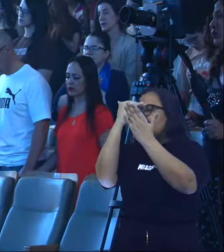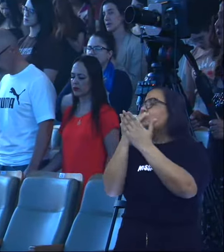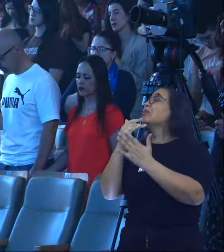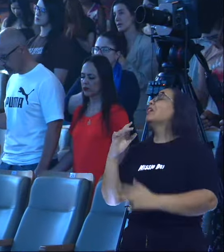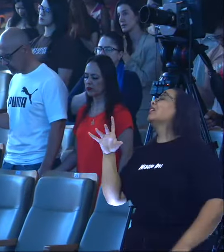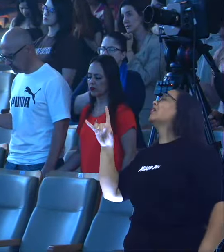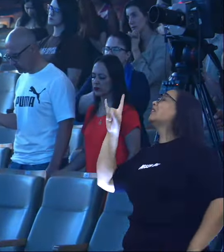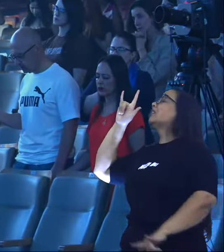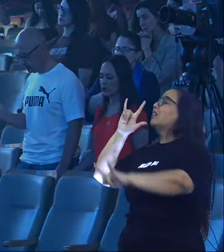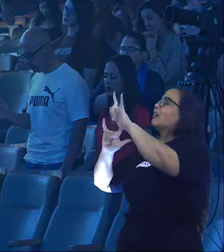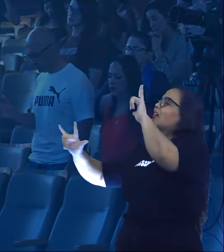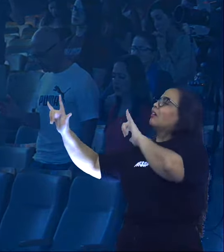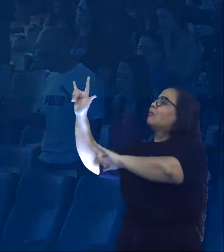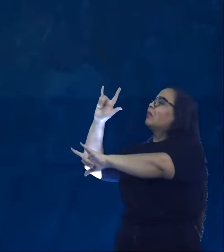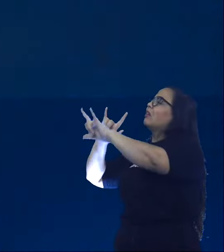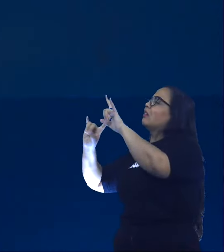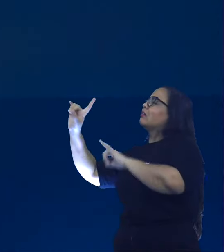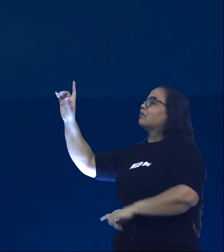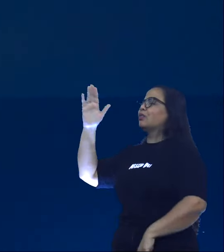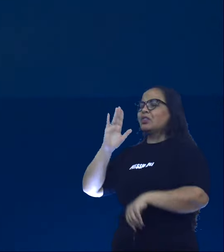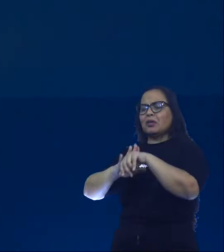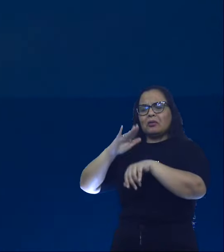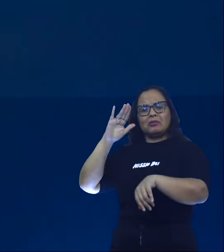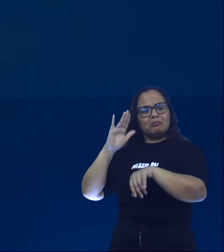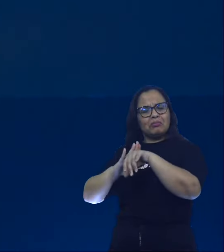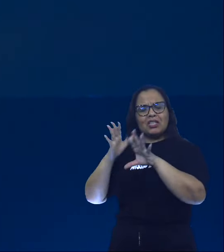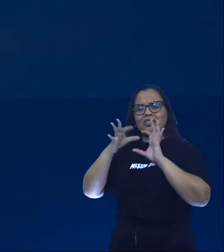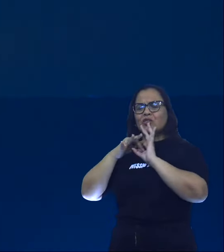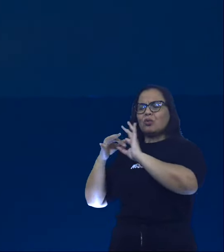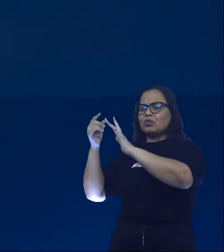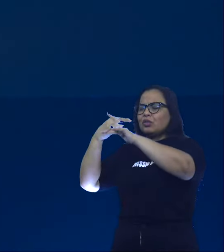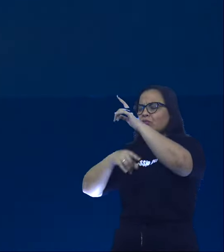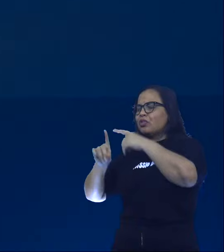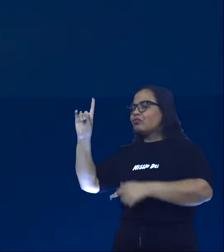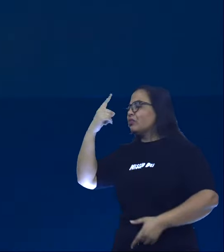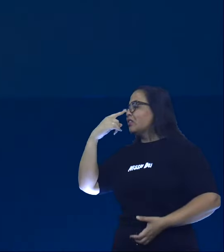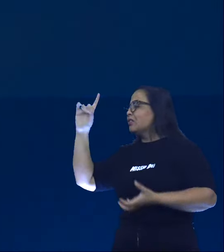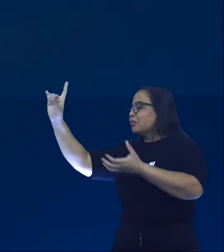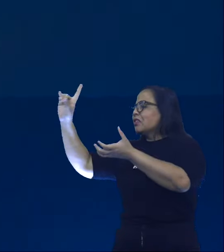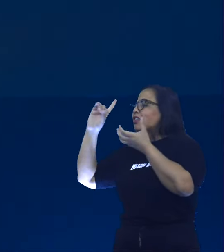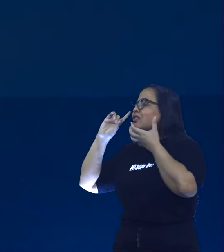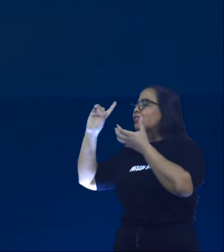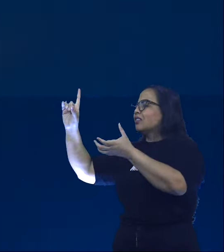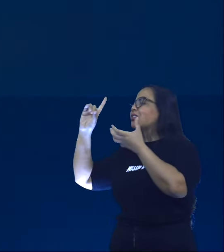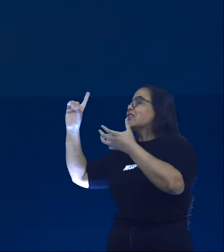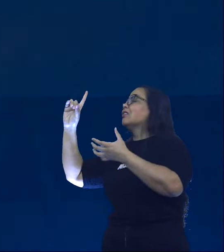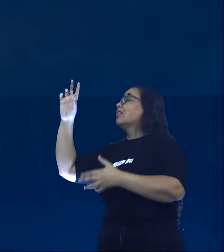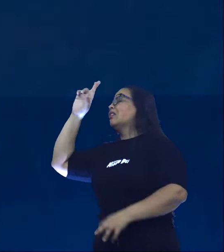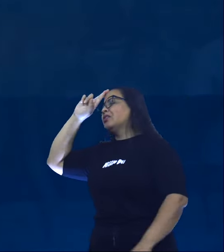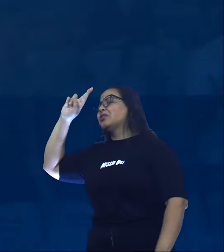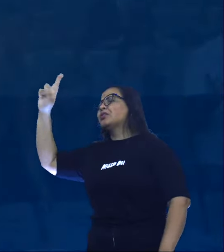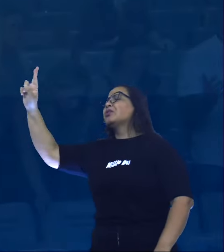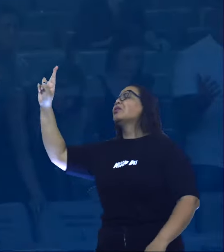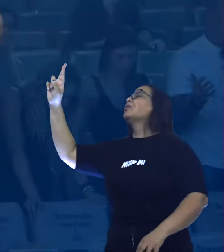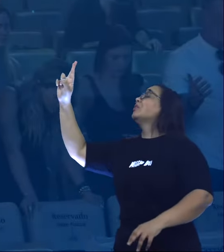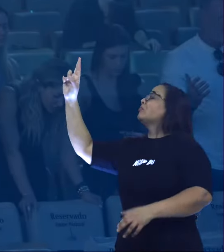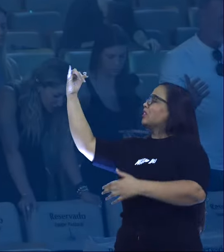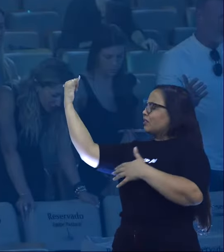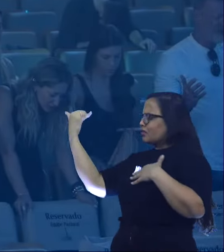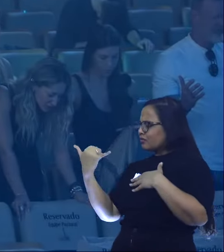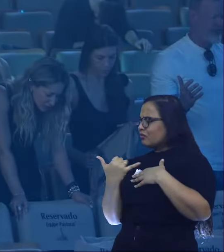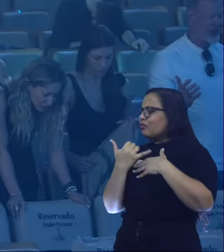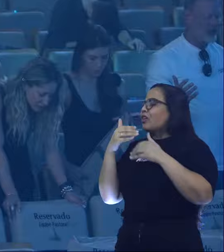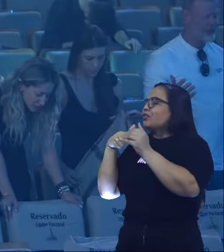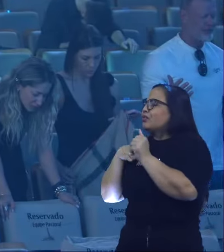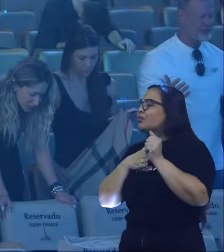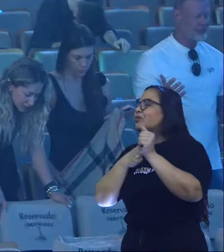Senhor. Queremos caminhar a cada dia mais e mais na Tua presença. Ouvimos coisas novas do Teu Espírito, direções novas. Queremos sim, Deus,